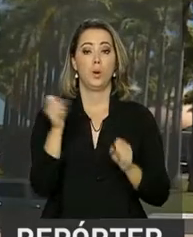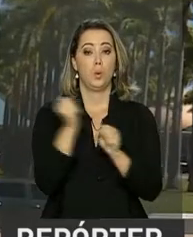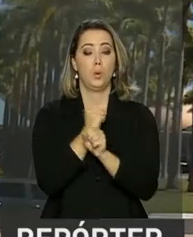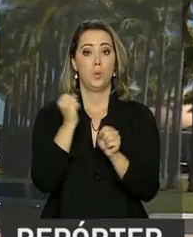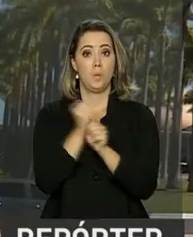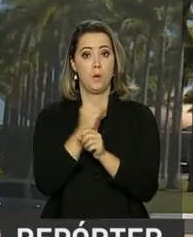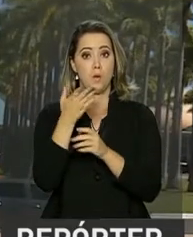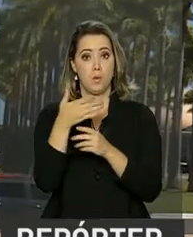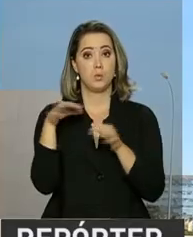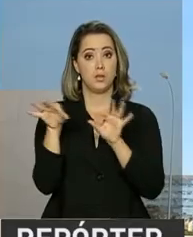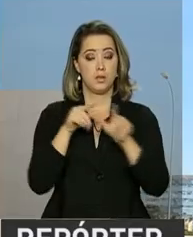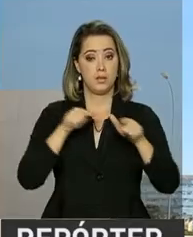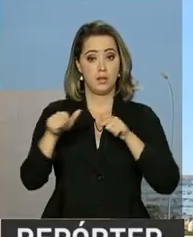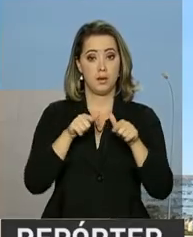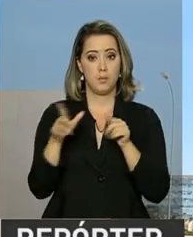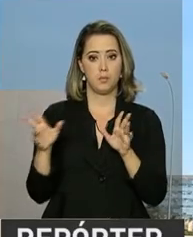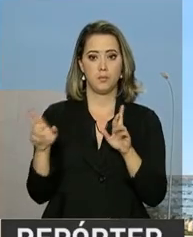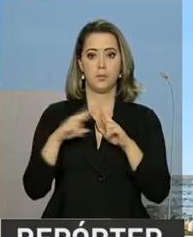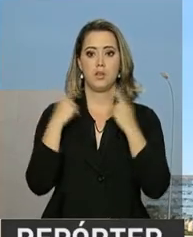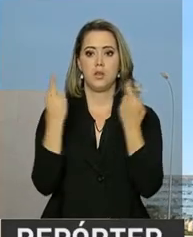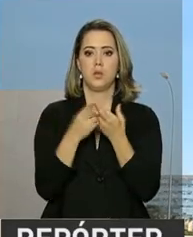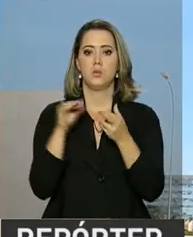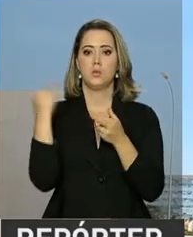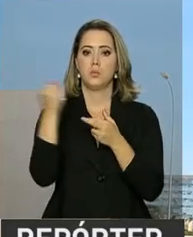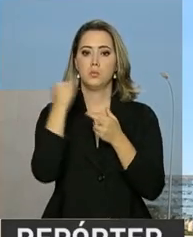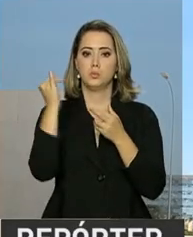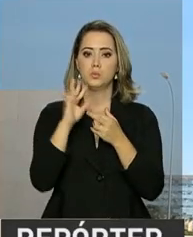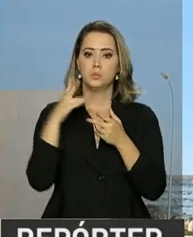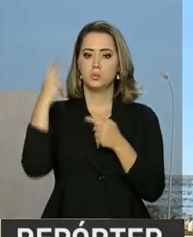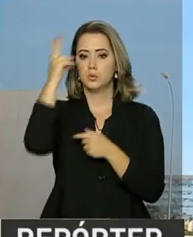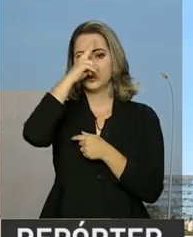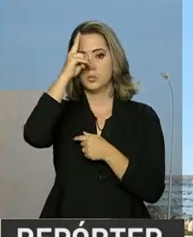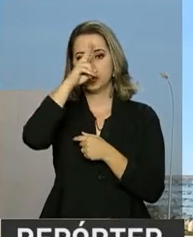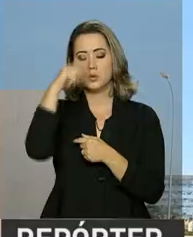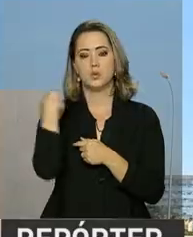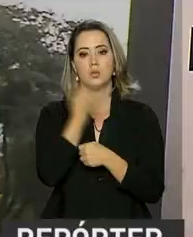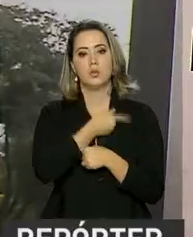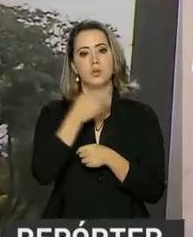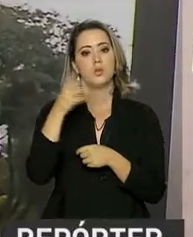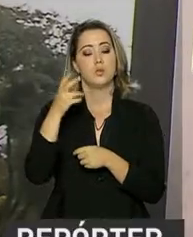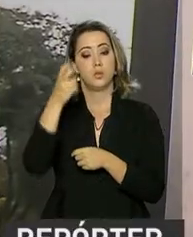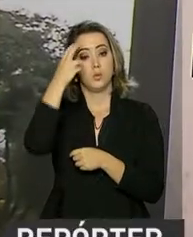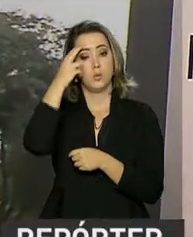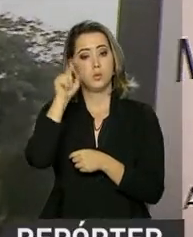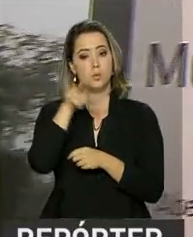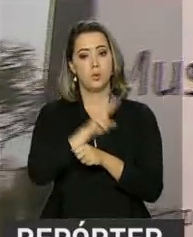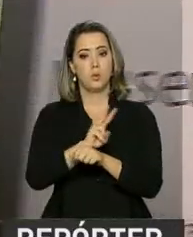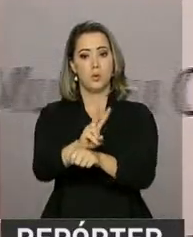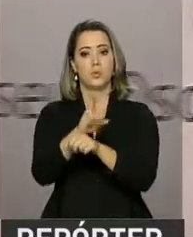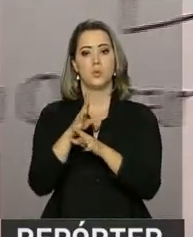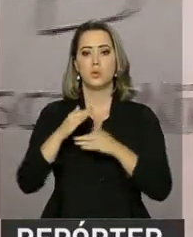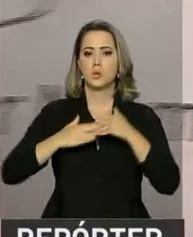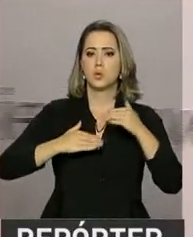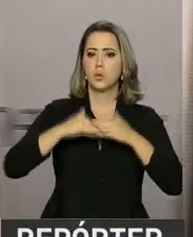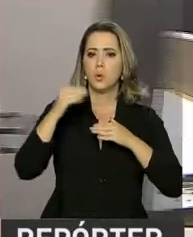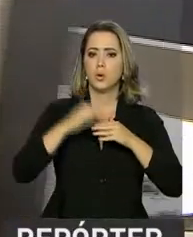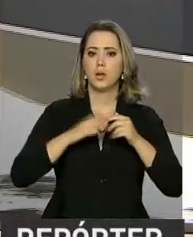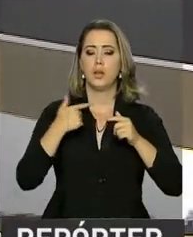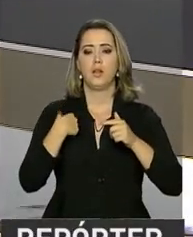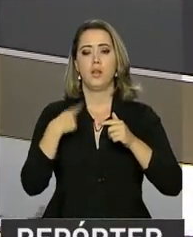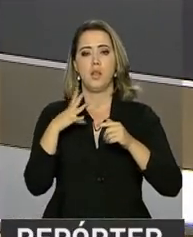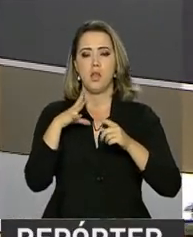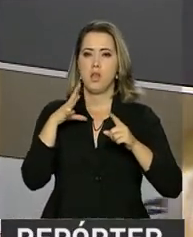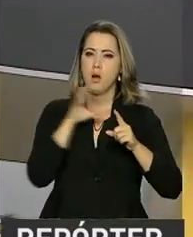foi tombado pelo IPHAN por reunir elementos importantes para a história e a cultura do país. Com a proteção, qualquer intervenção nas